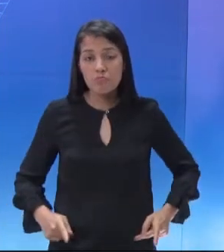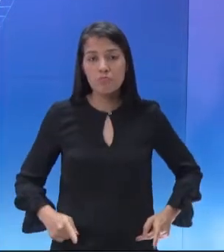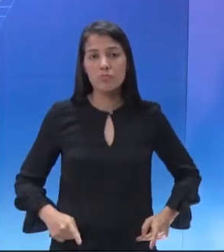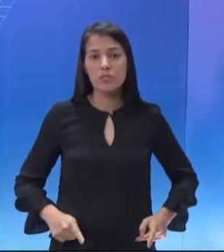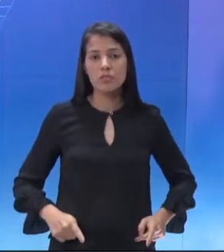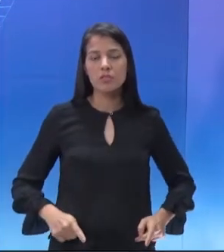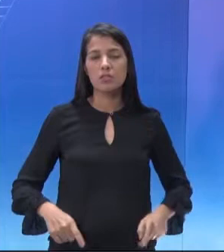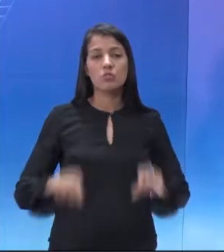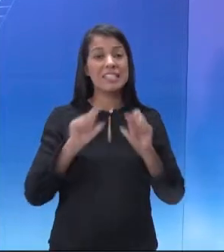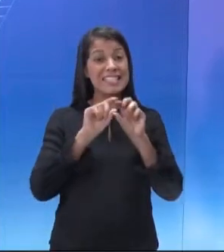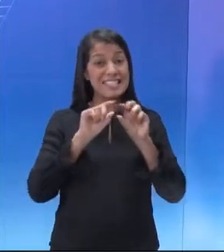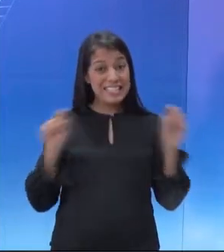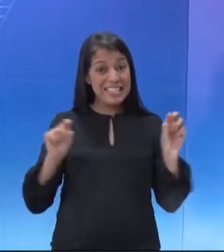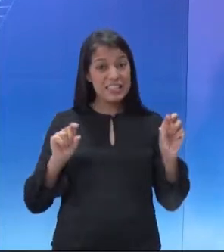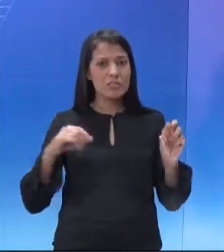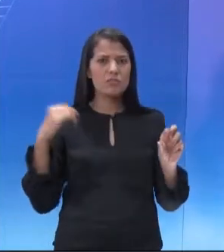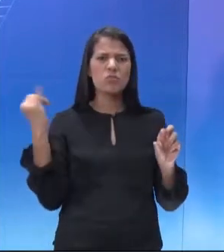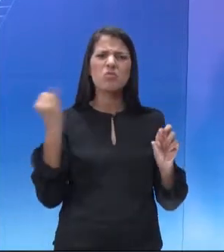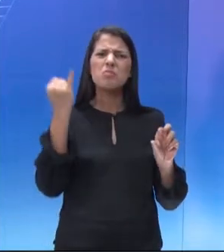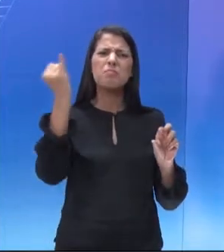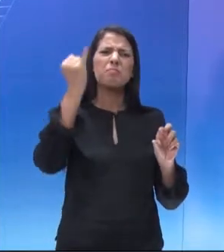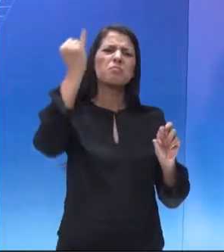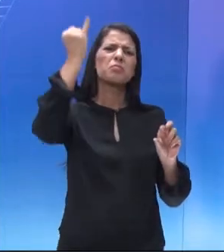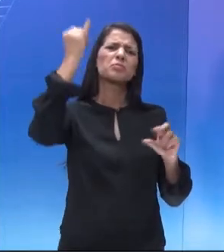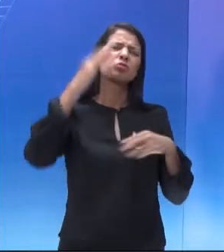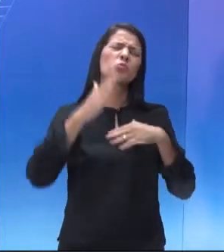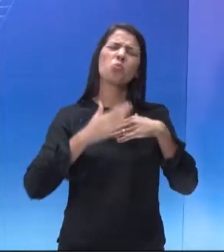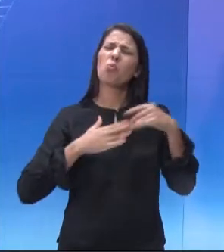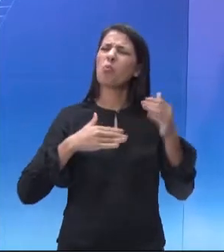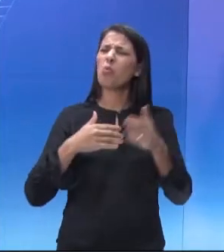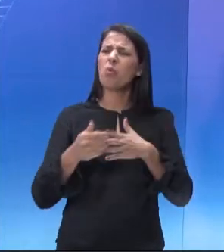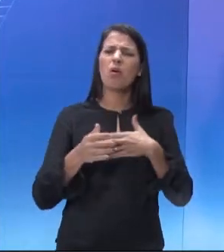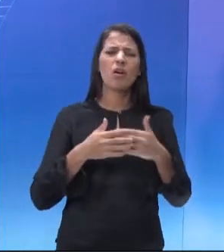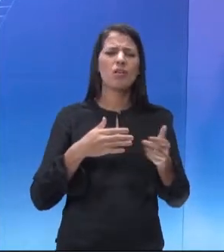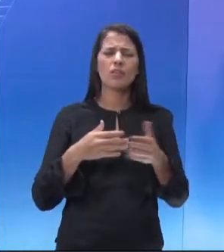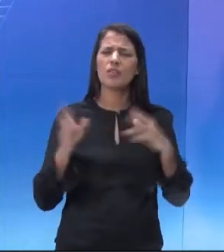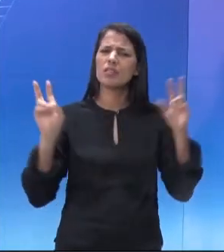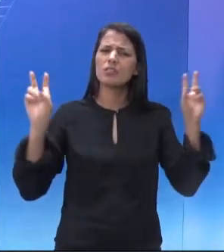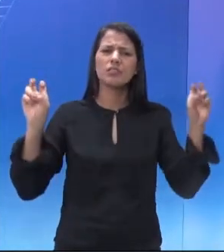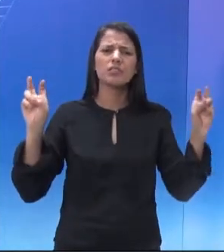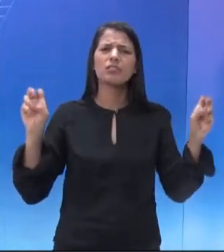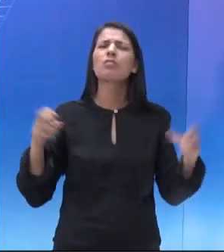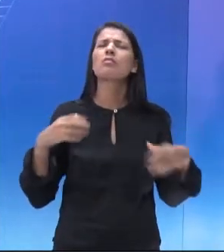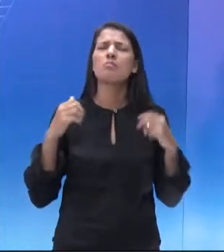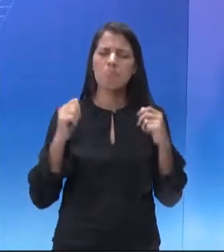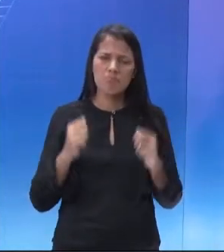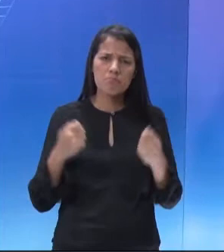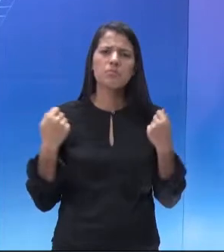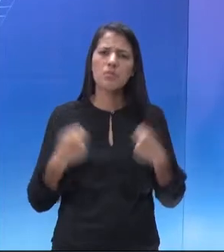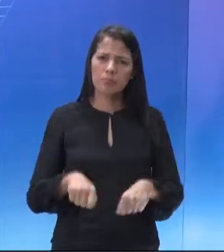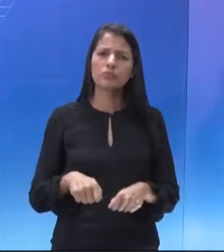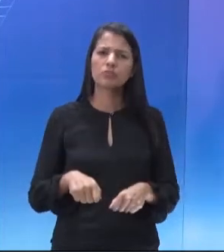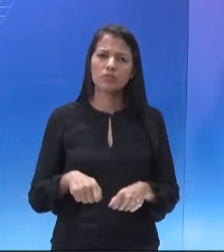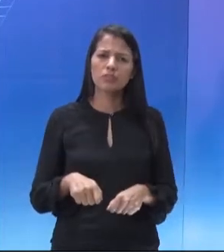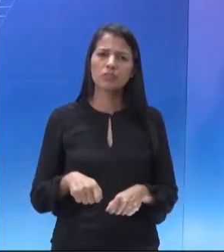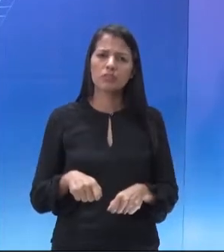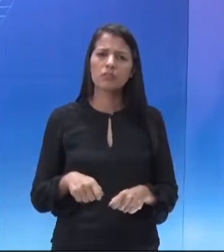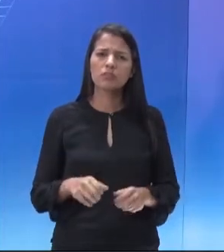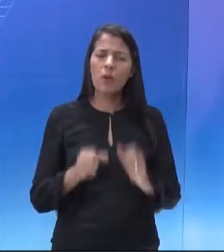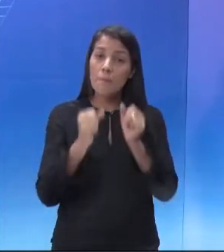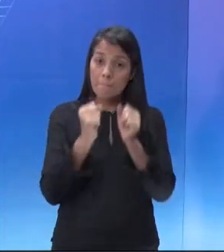é coringa. Ela serve para muitos temas. Você pode chamar, você pode